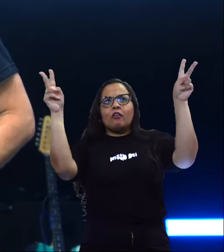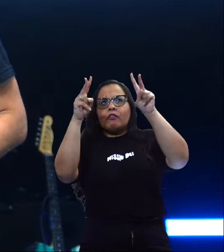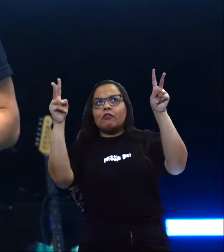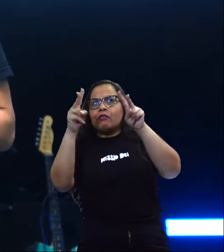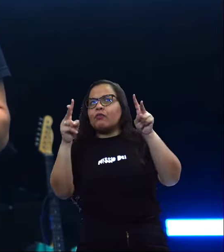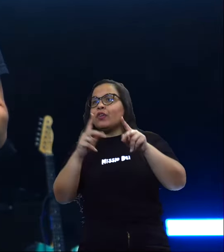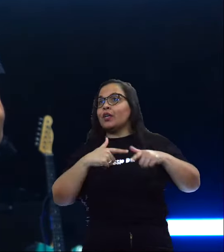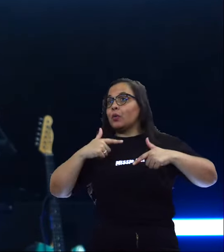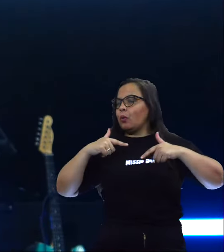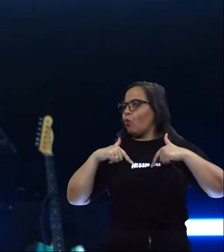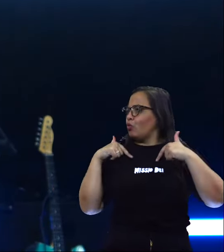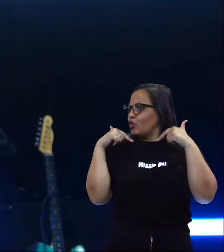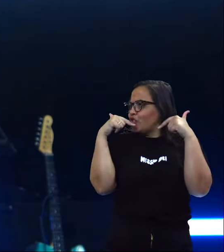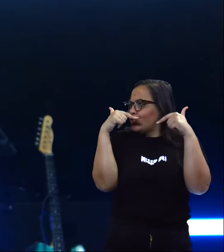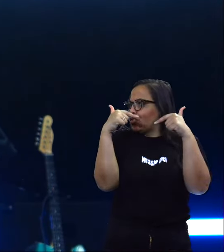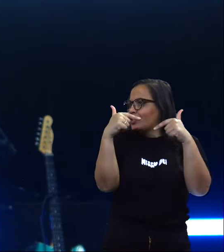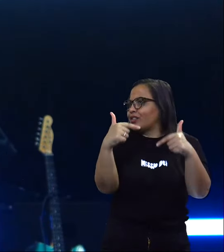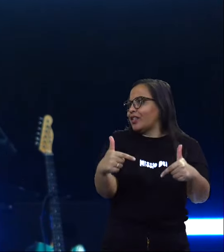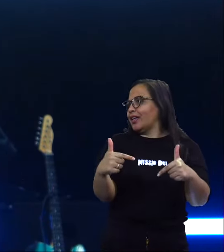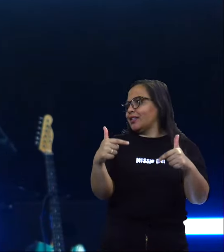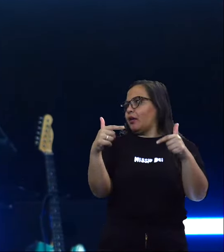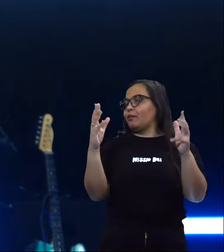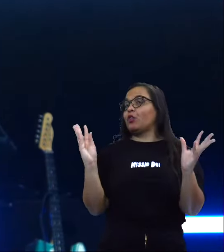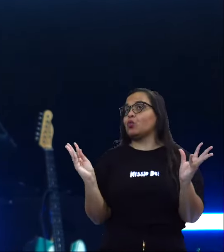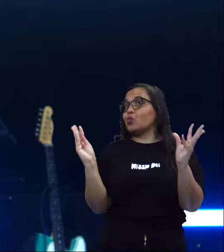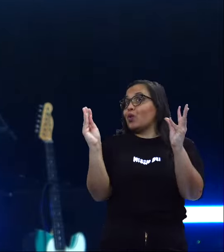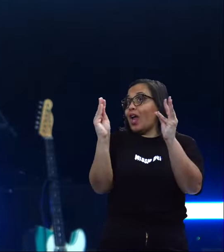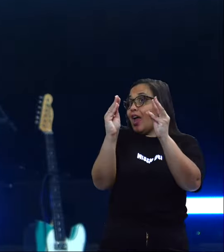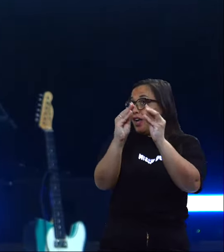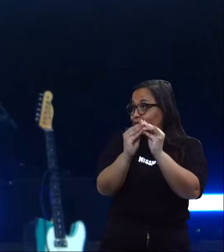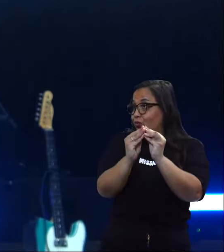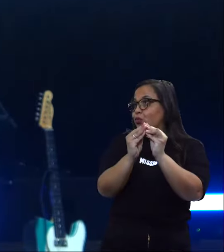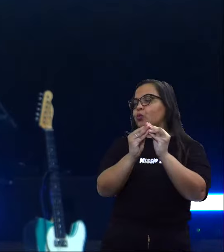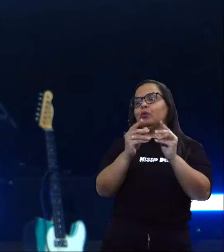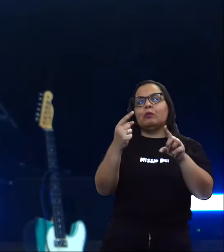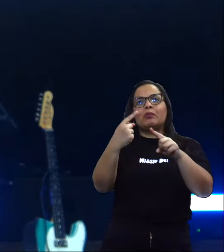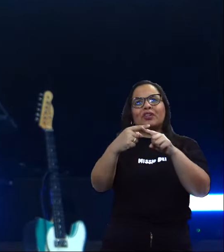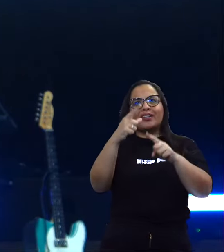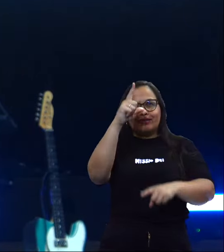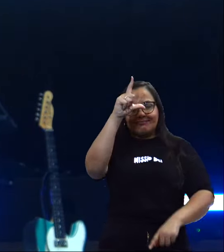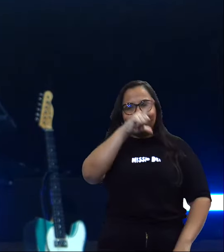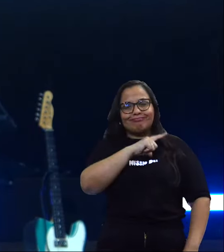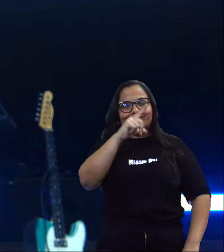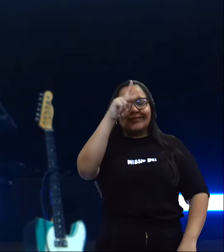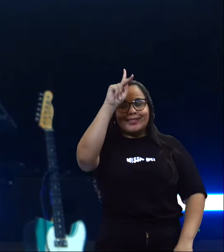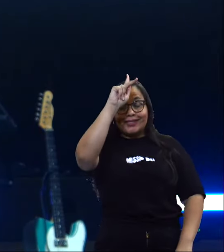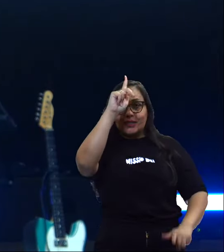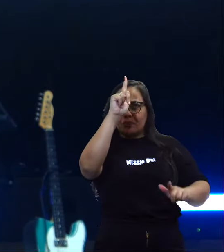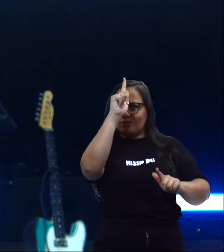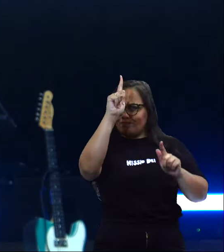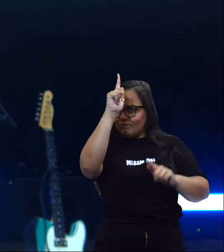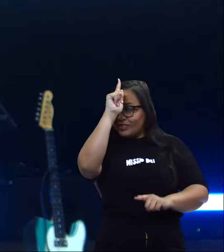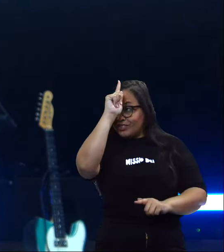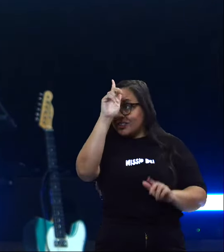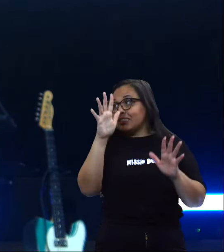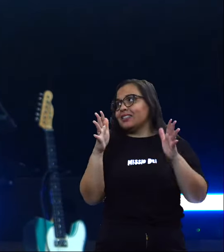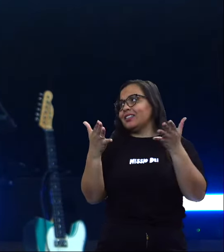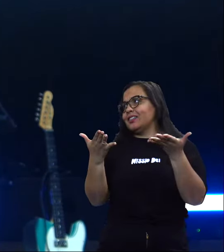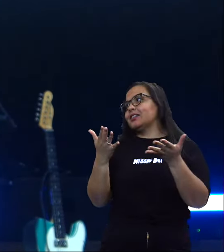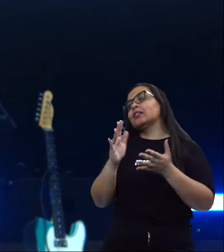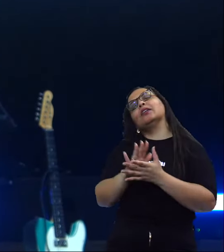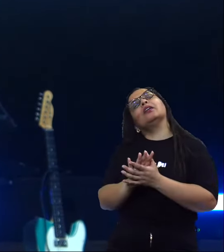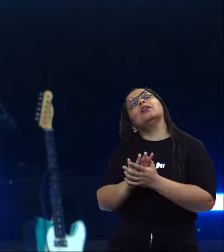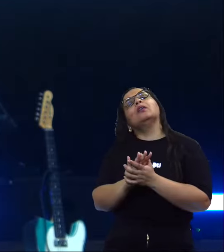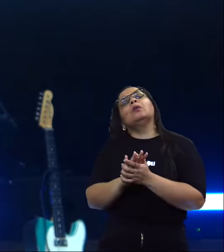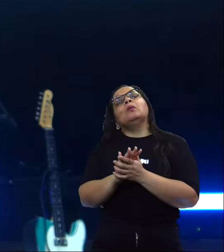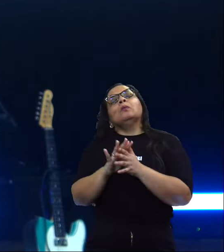nós assim. Havia uma promessa não apenas de tirar o povo do Egito, de tirar o Egito do povo, mas que eles iriam ter um